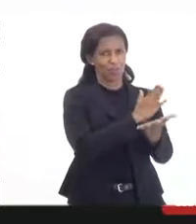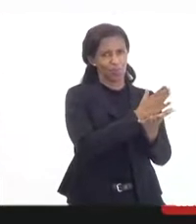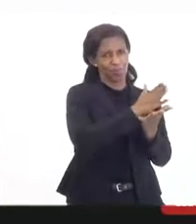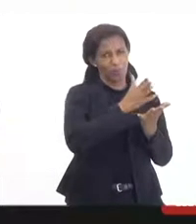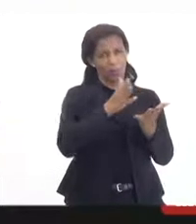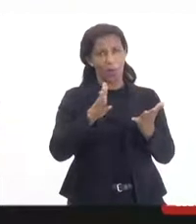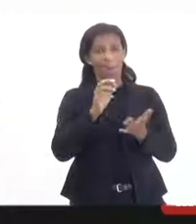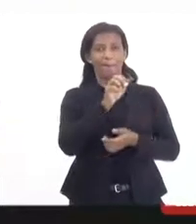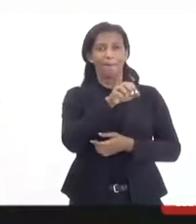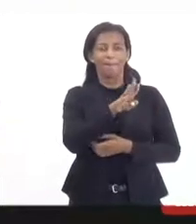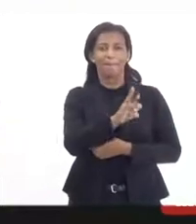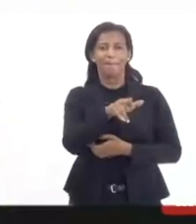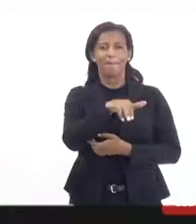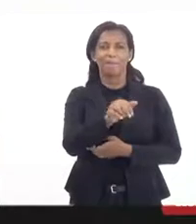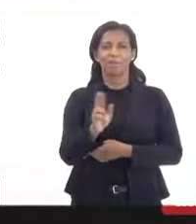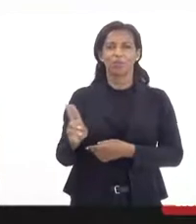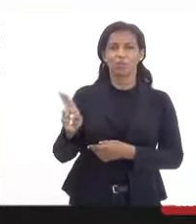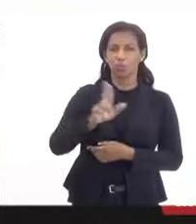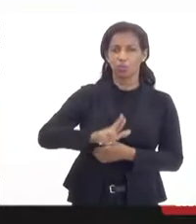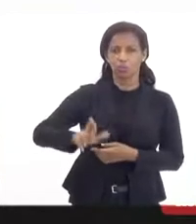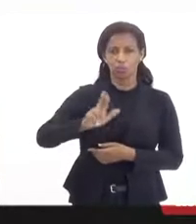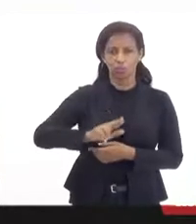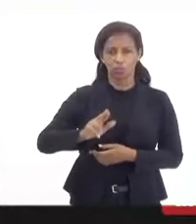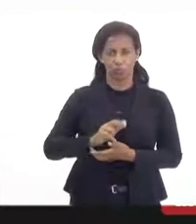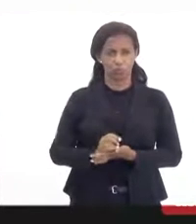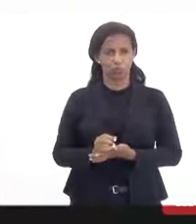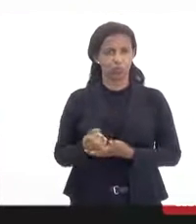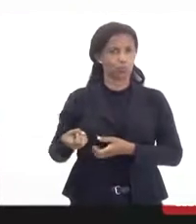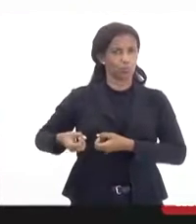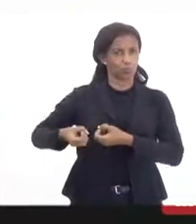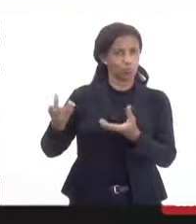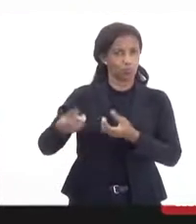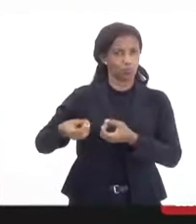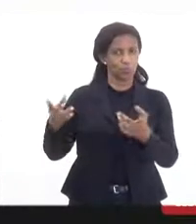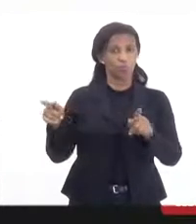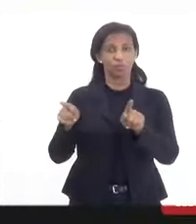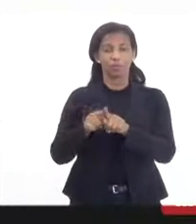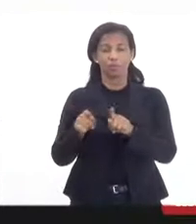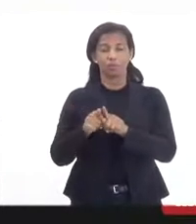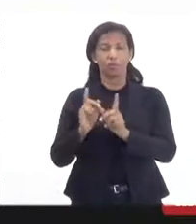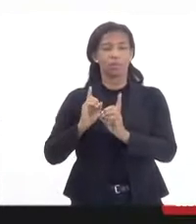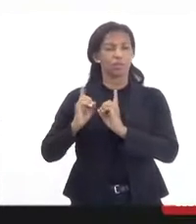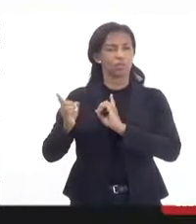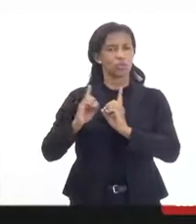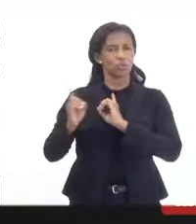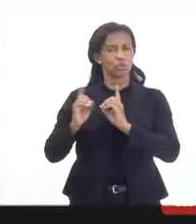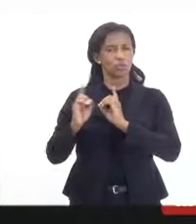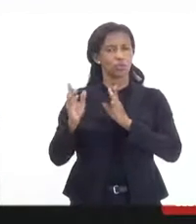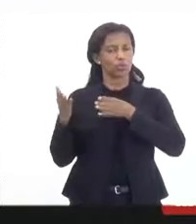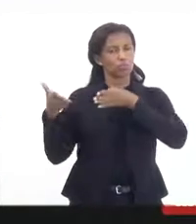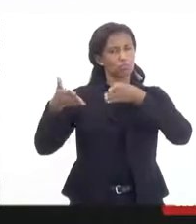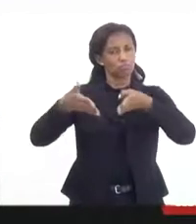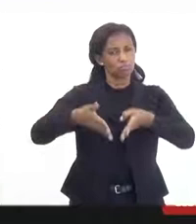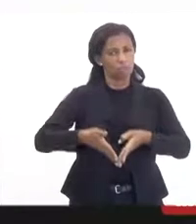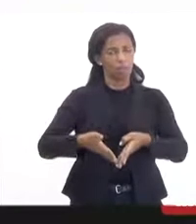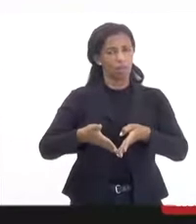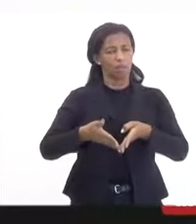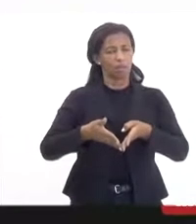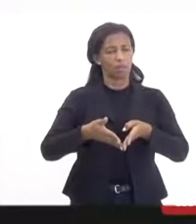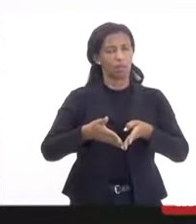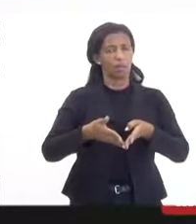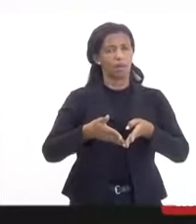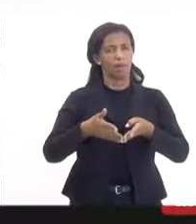bens de uso e consumo ou até ativo fixo, ou ainda discutir a incidência de ICMS sobre determinadas operações. Então,